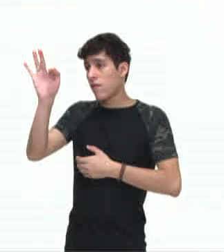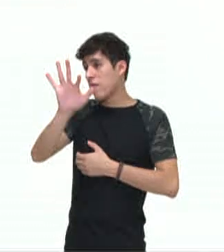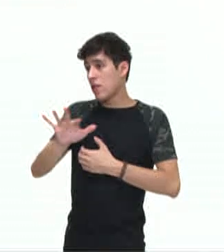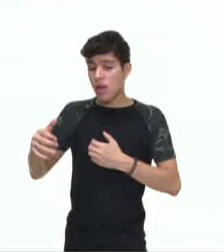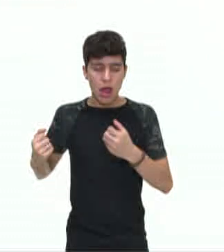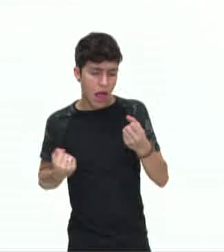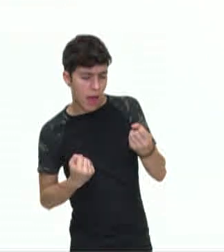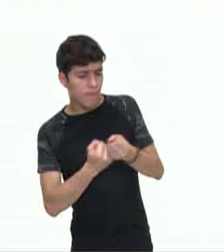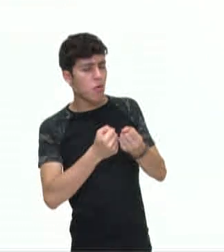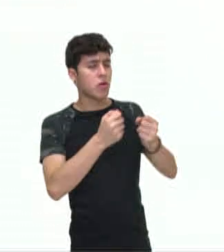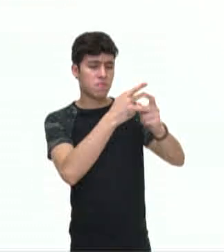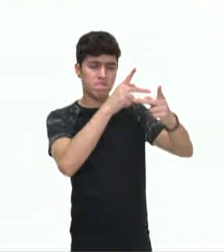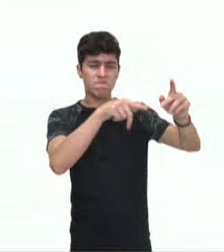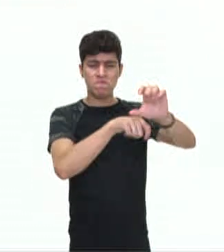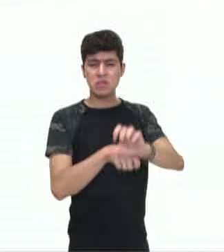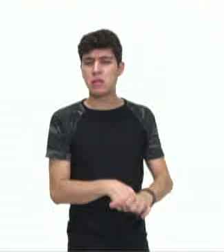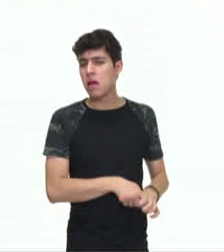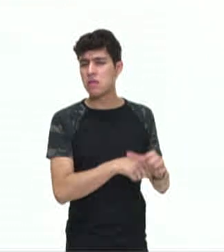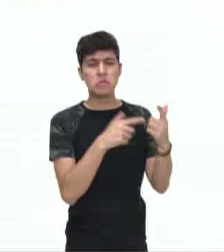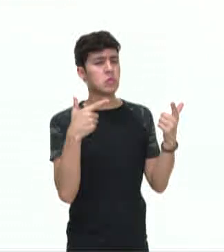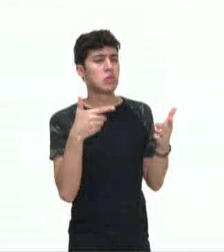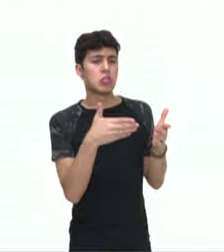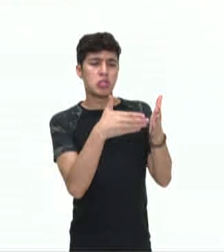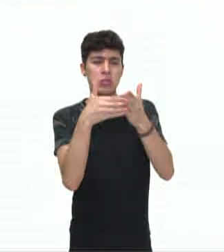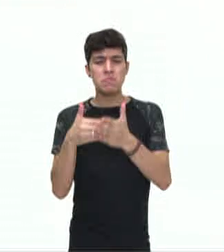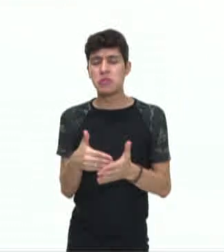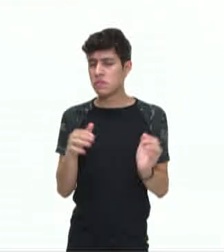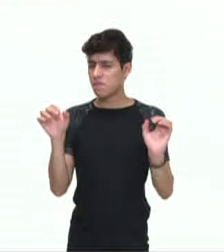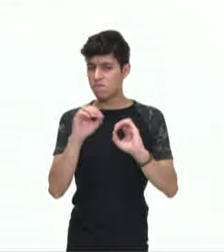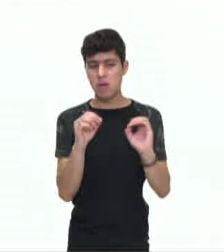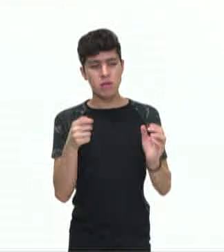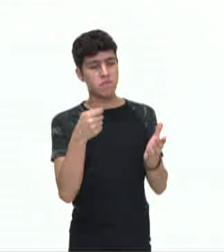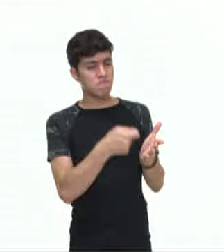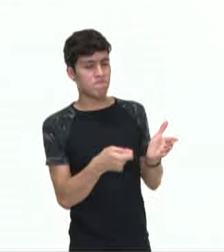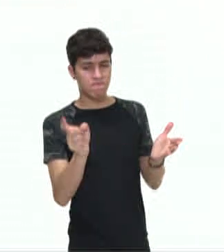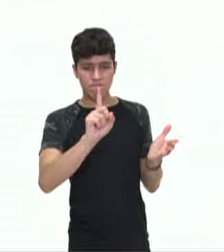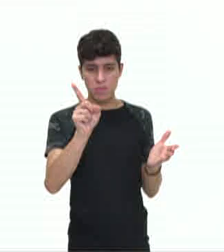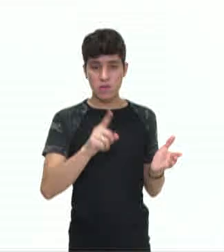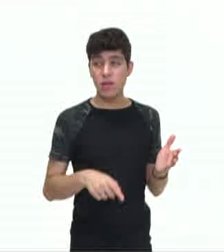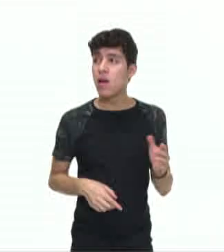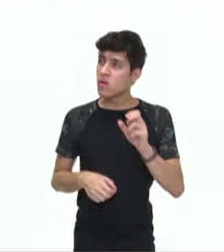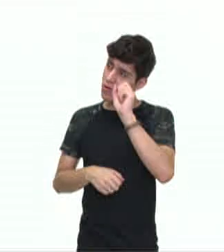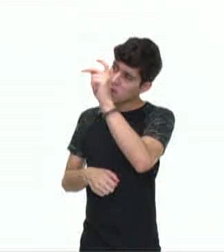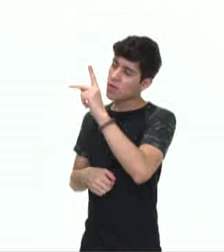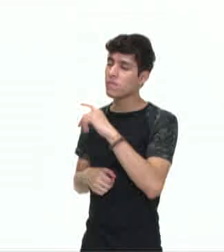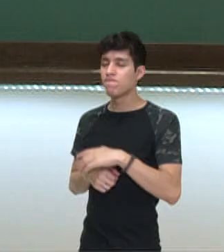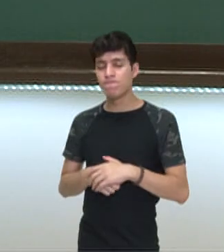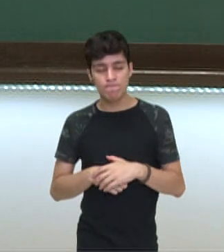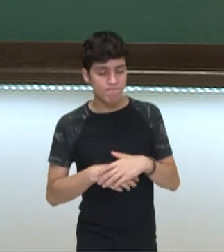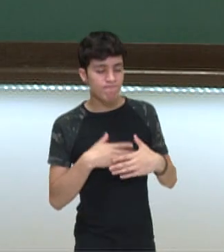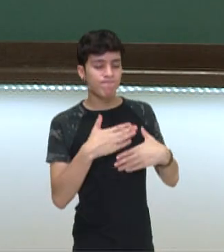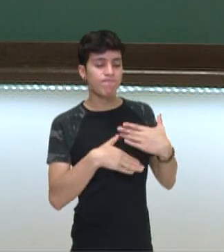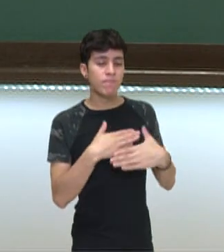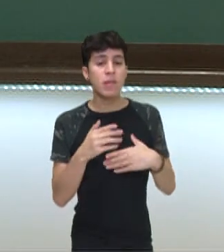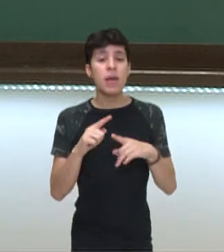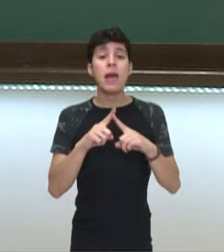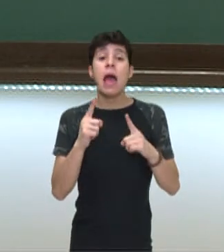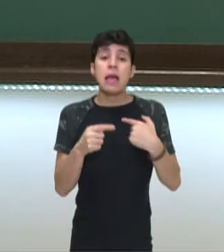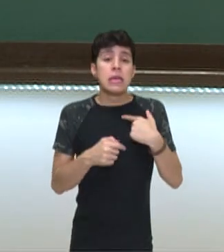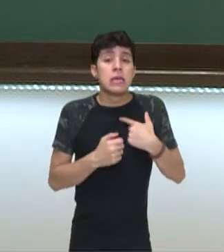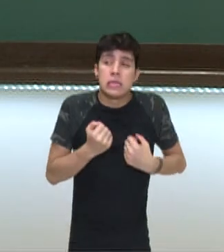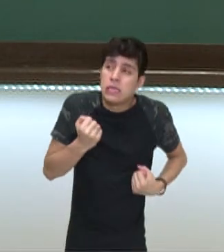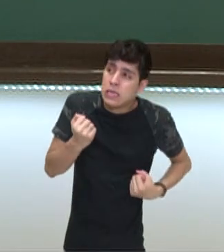sem restrições, isso é, sem exigir nada. E, em troca, eles faziam uso dos coronéis, acabamos de